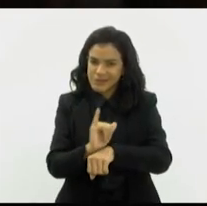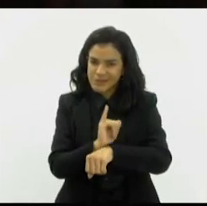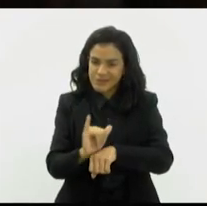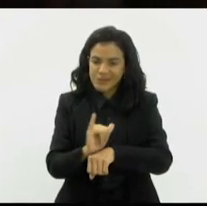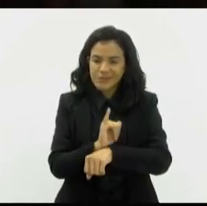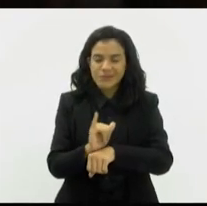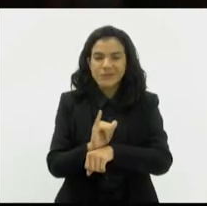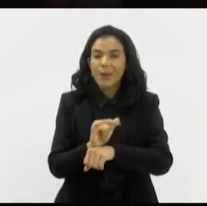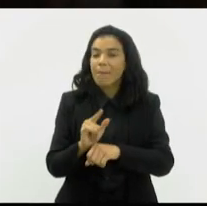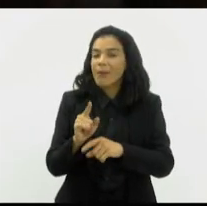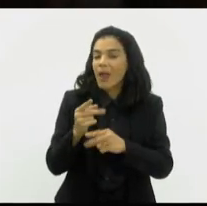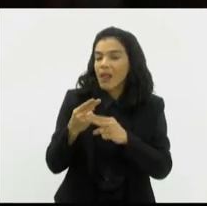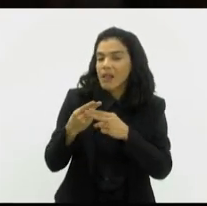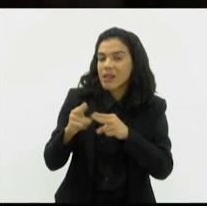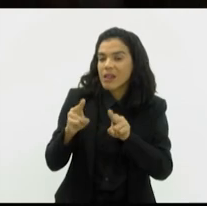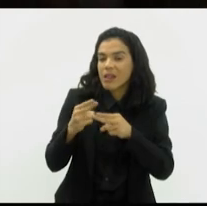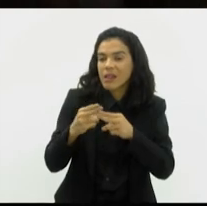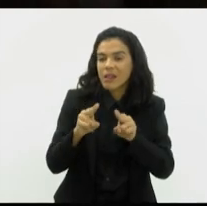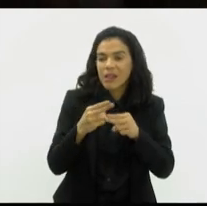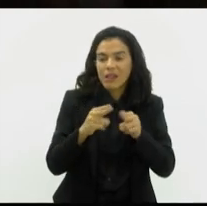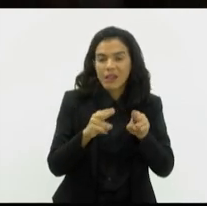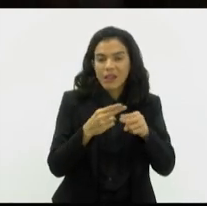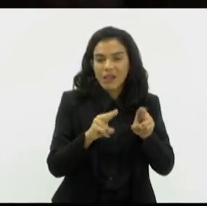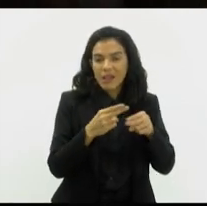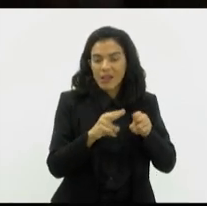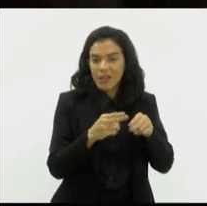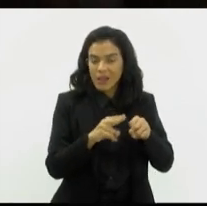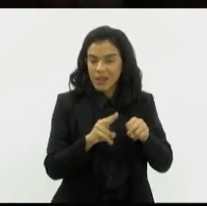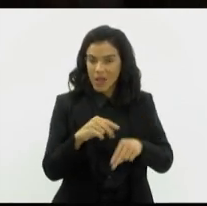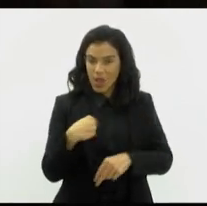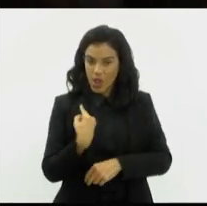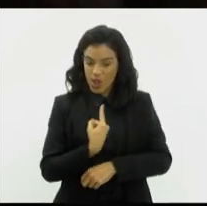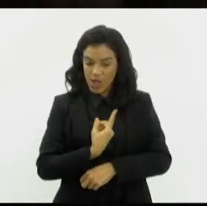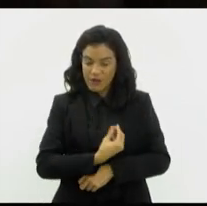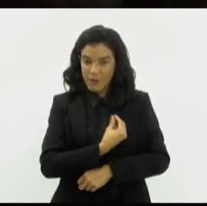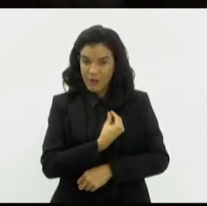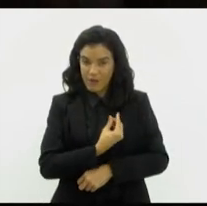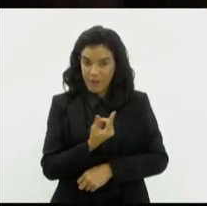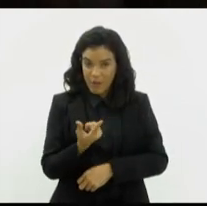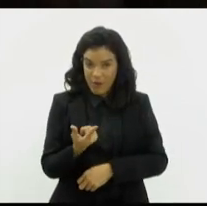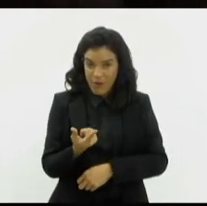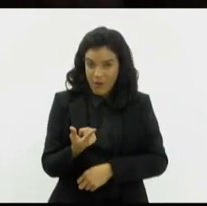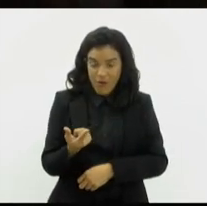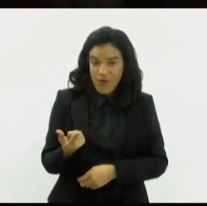para disfarçar que nós estamos vivendo um aumento